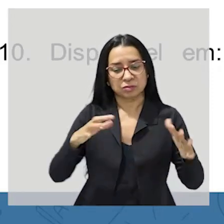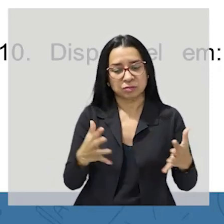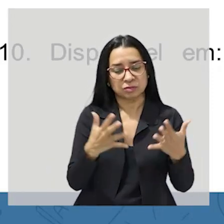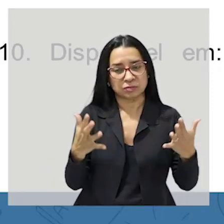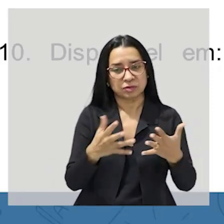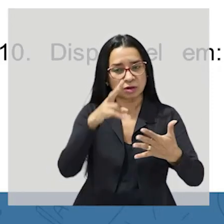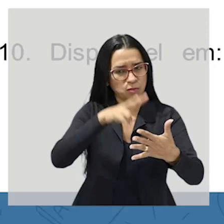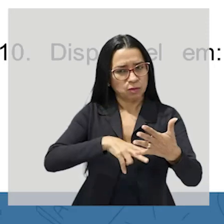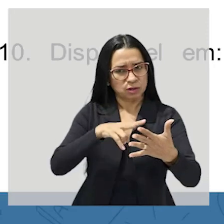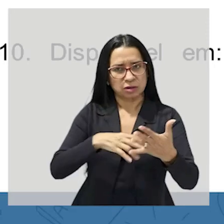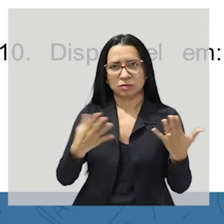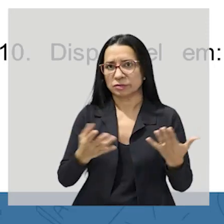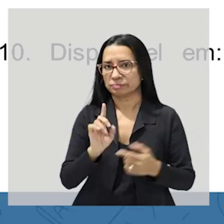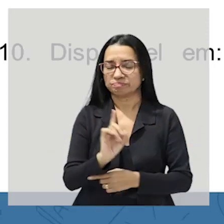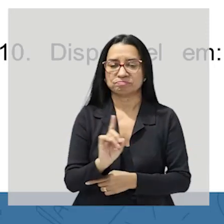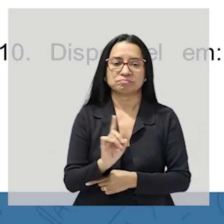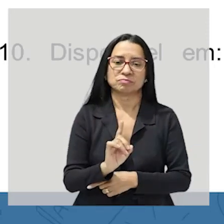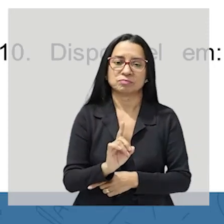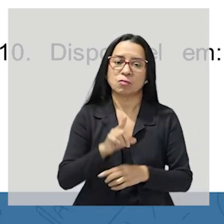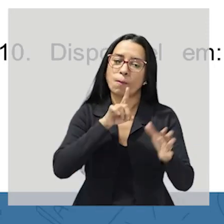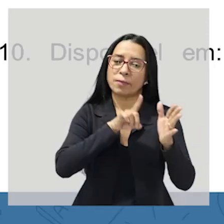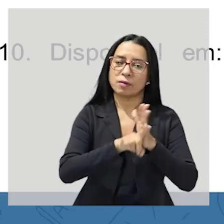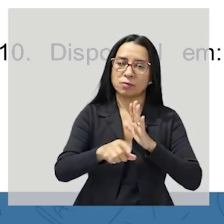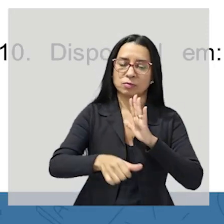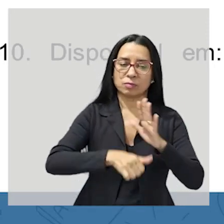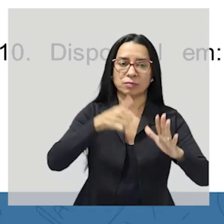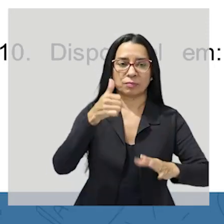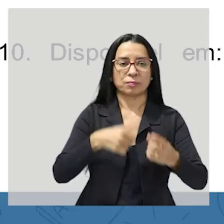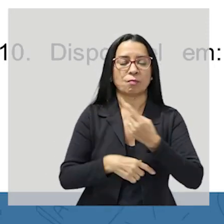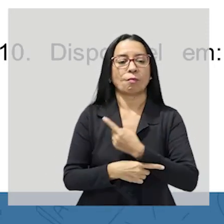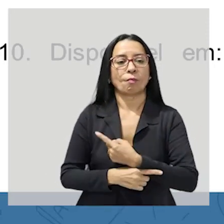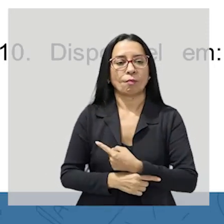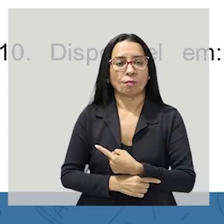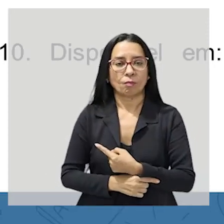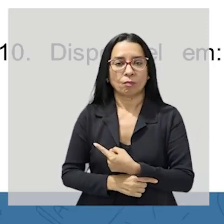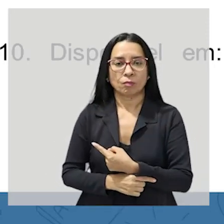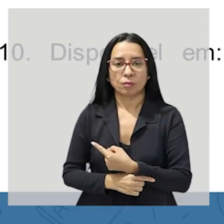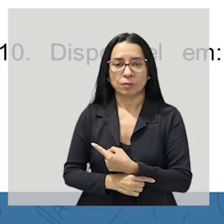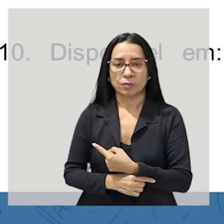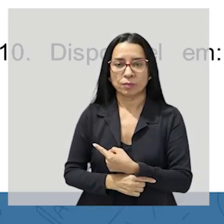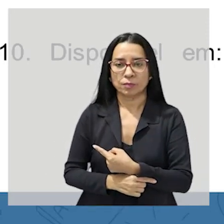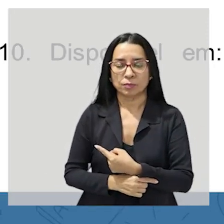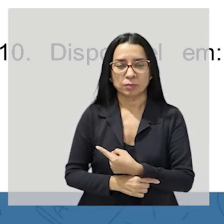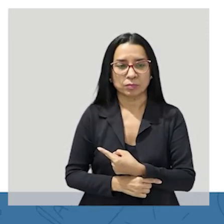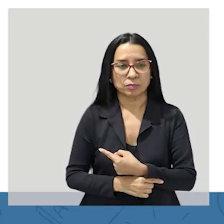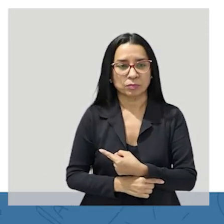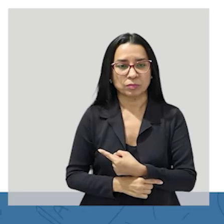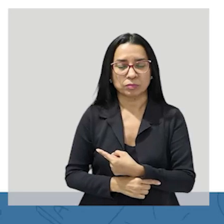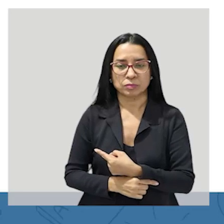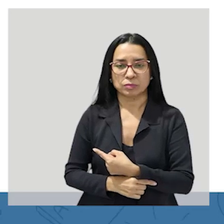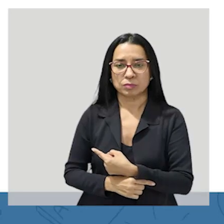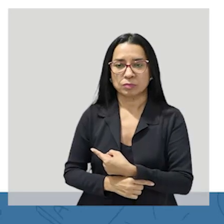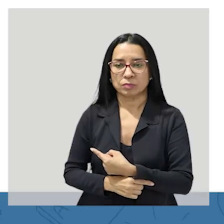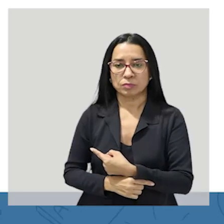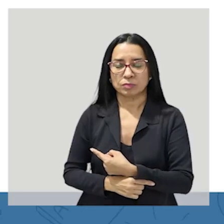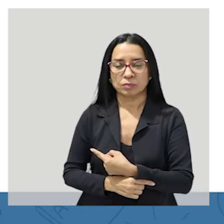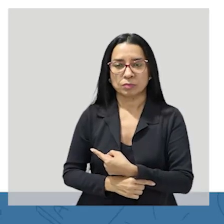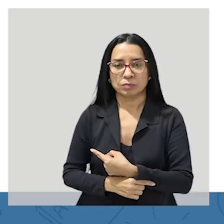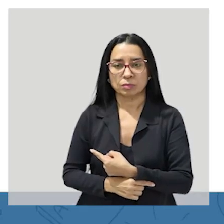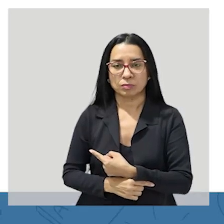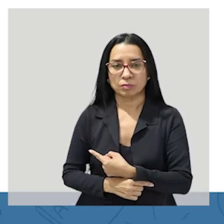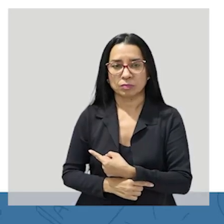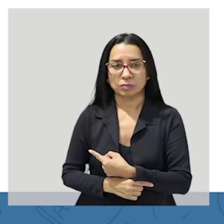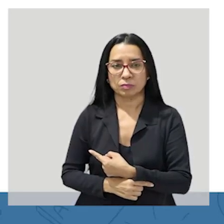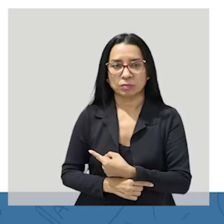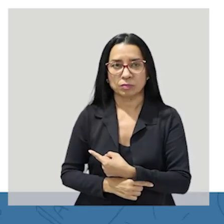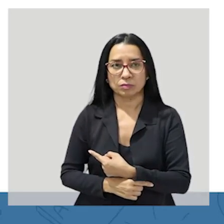agora, vou para o comando, vamos ver o que o comando me diz. O cumprimento da meta mencionado está condicionado